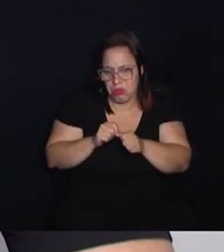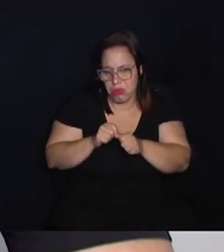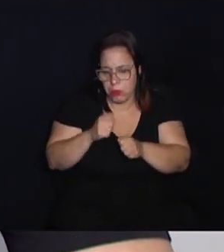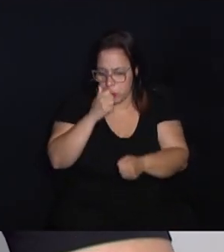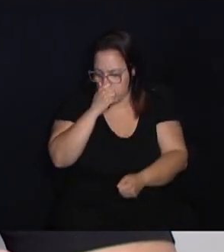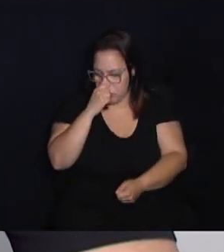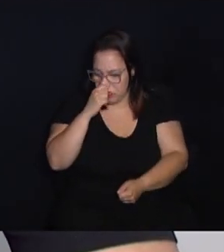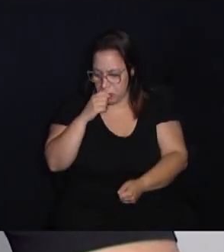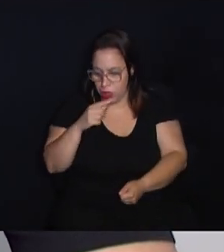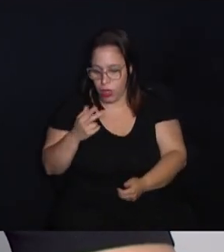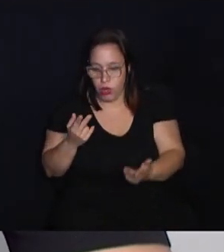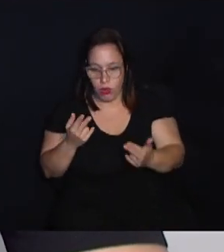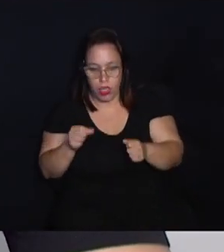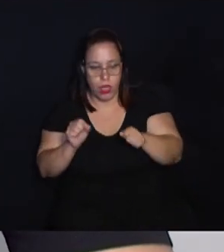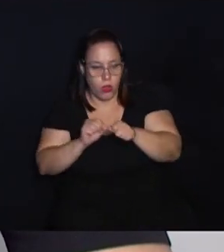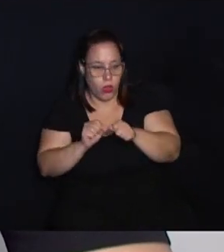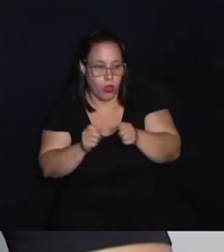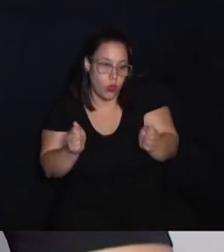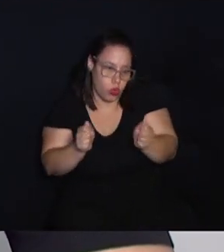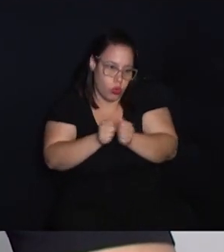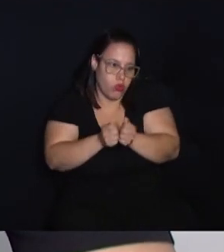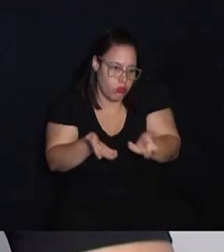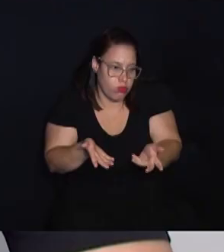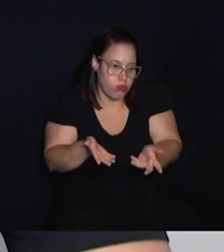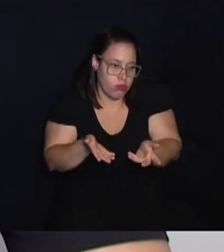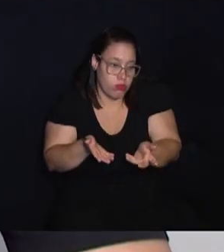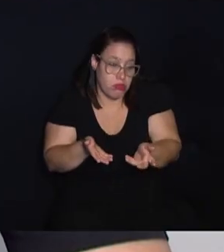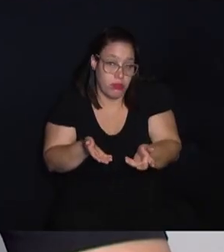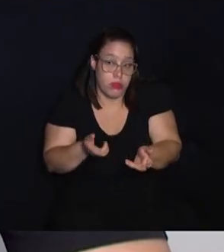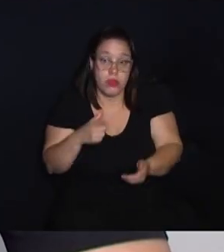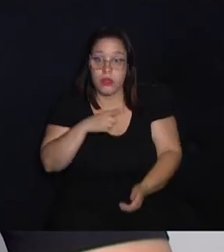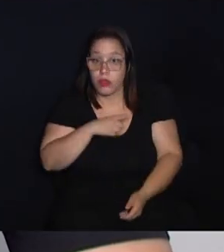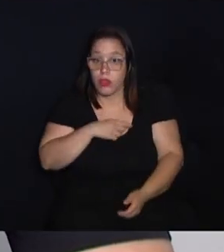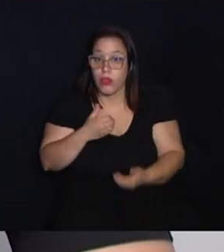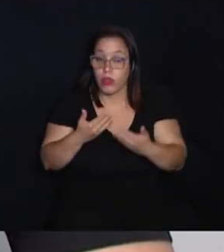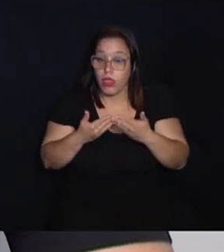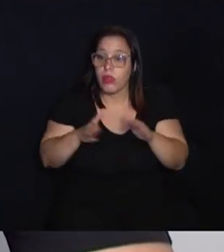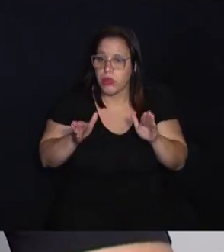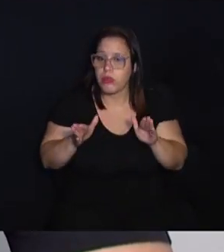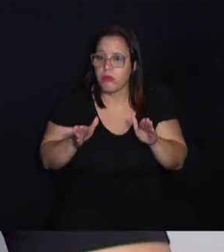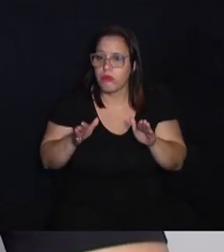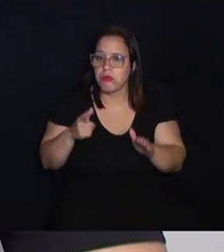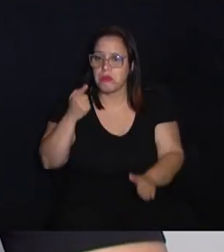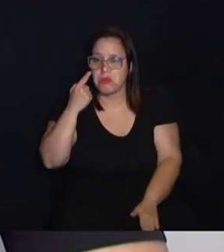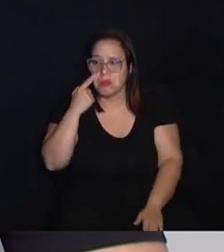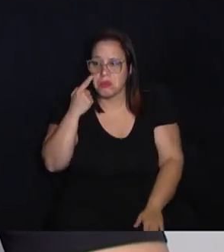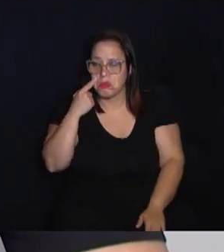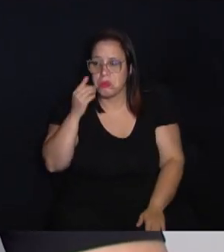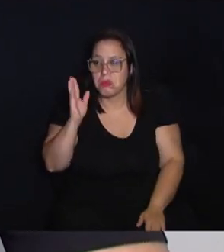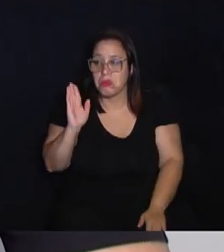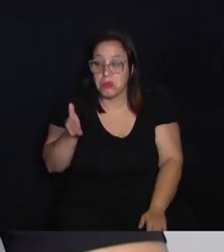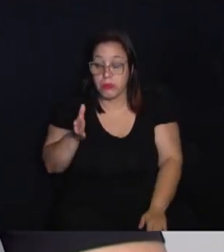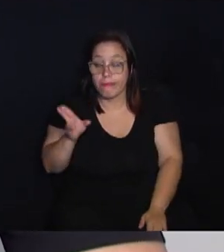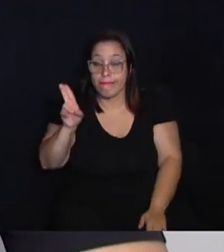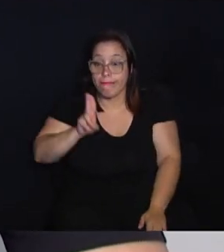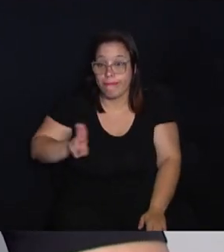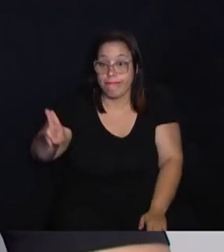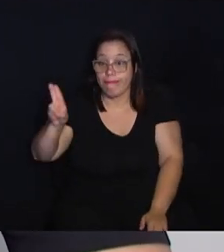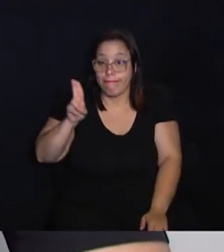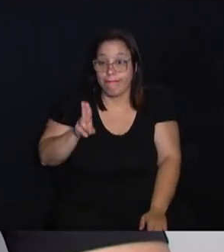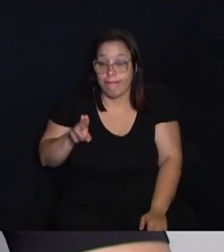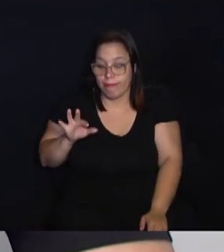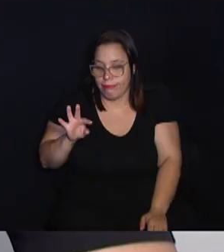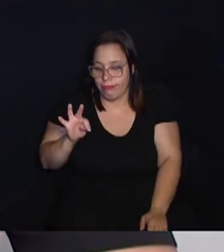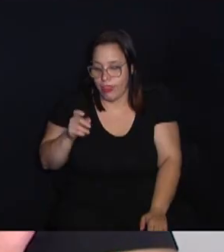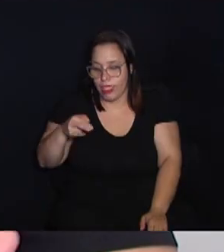no ramo que você deseja abrir que já faz isso. Se você já tem a empresa aberta, verificar se você já tem um uso de alguma dessas tendências,